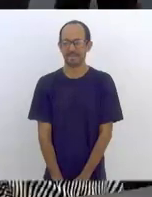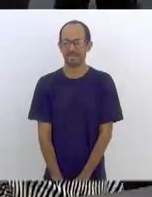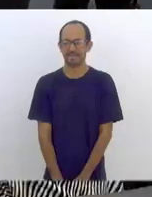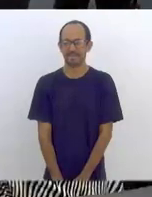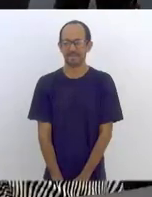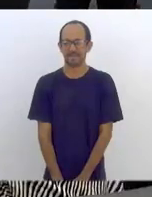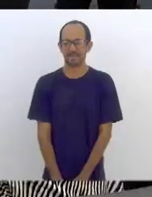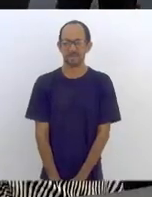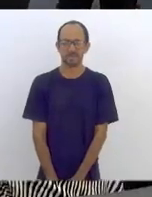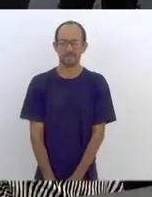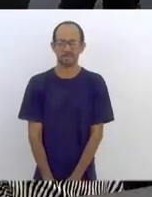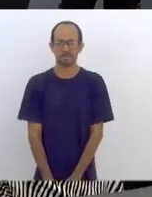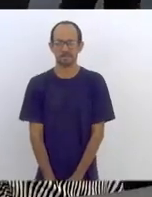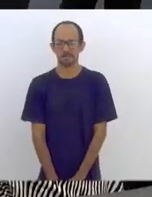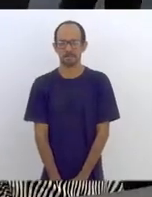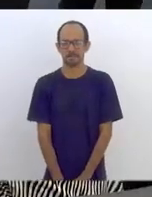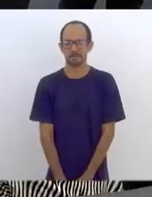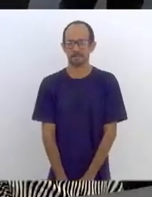Lemba Diala,